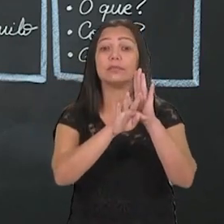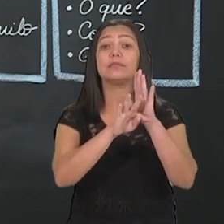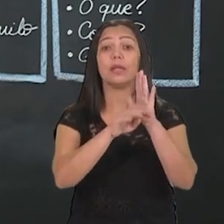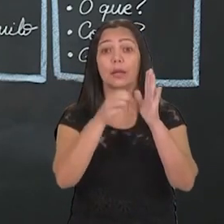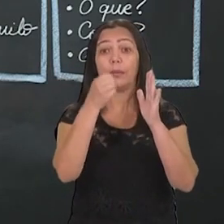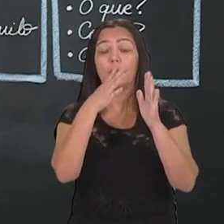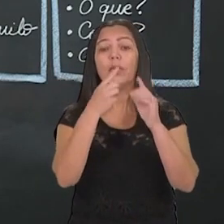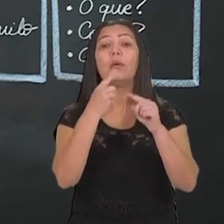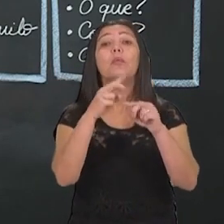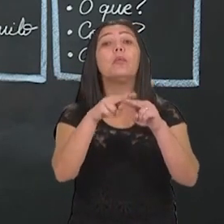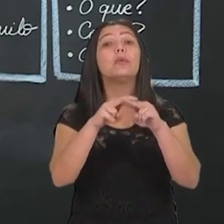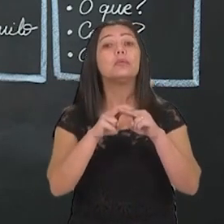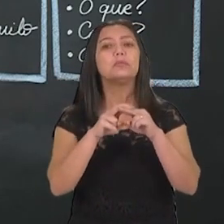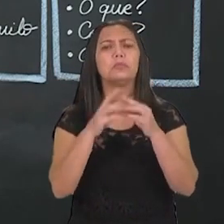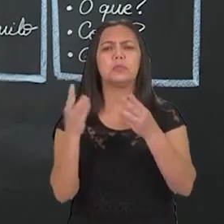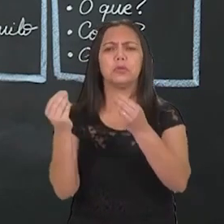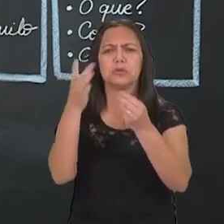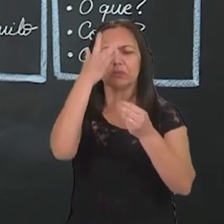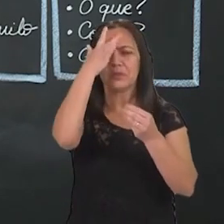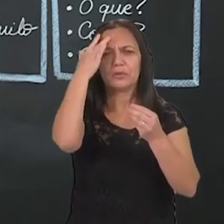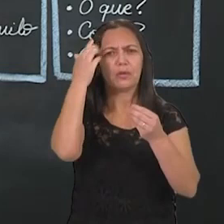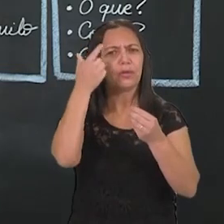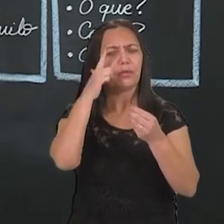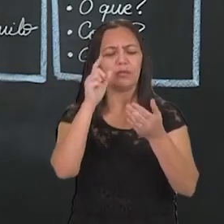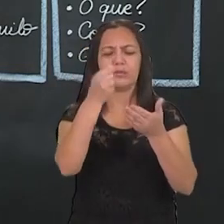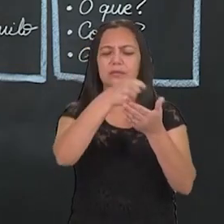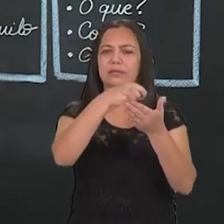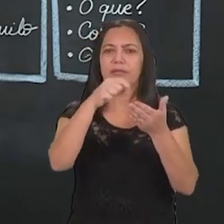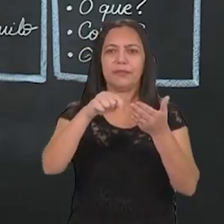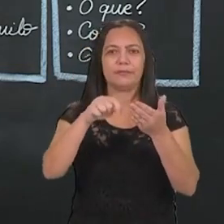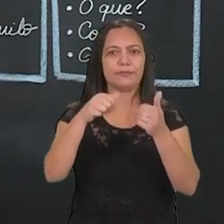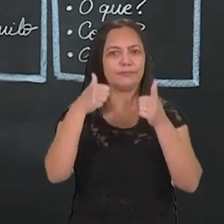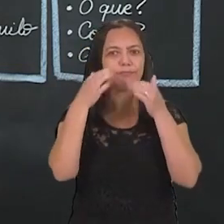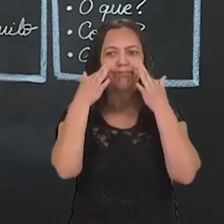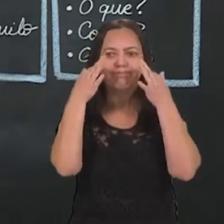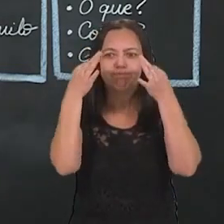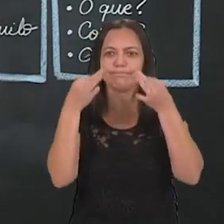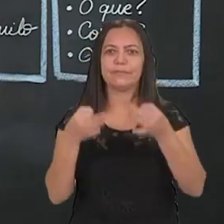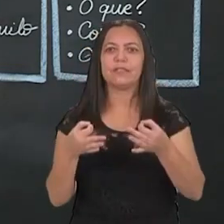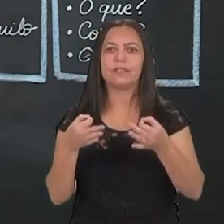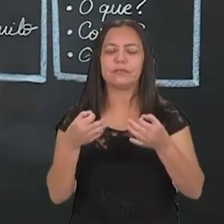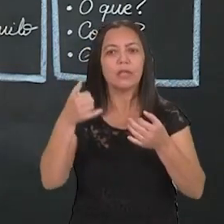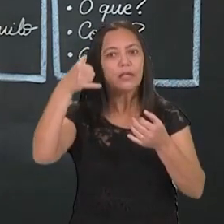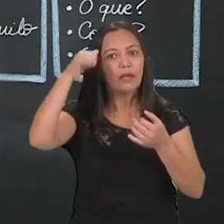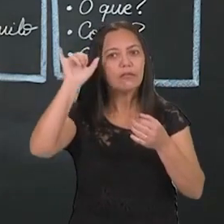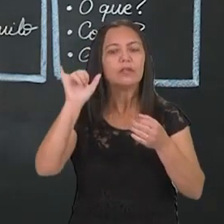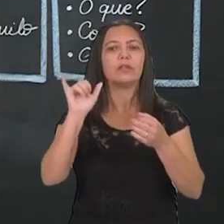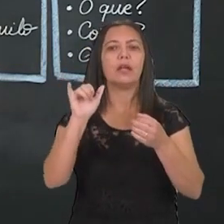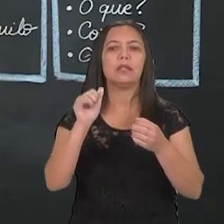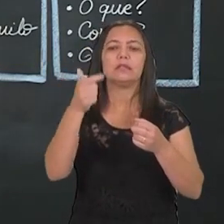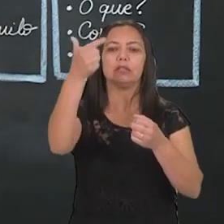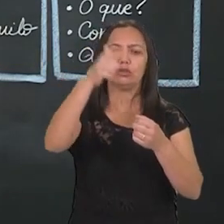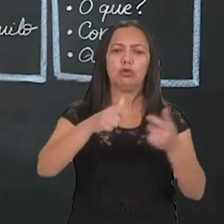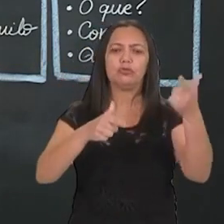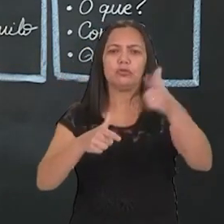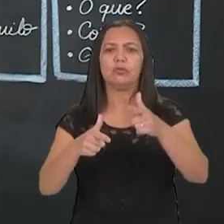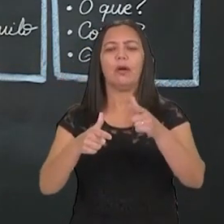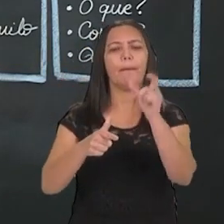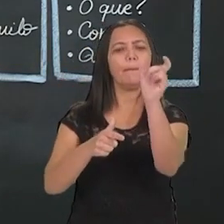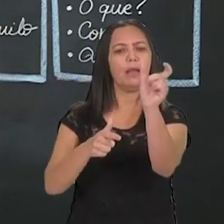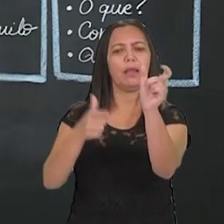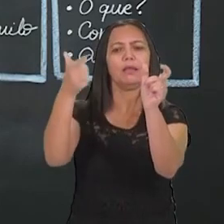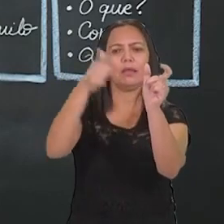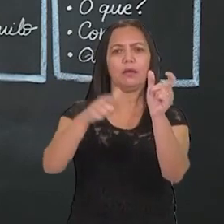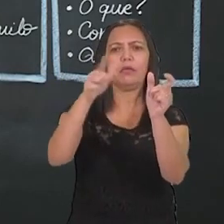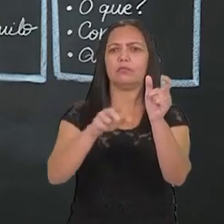muita gente que tem dificuldade em utilizar as funções referenciais do pronome, que é aquela forma de você evitar a repetição de palavras que já